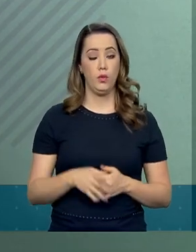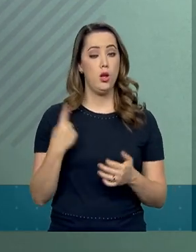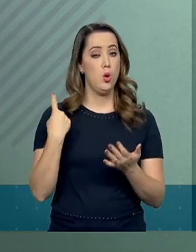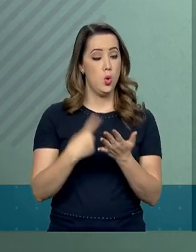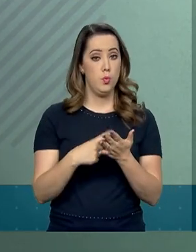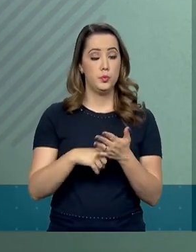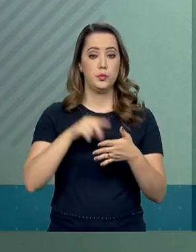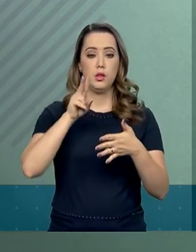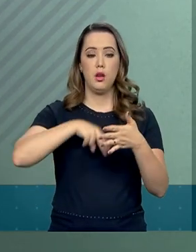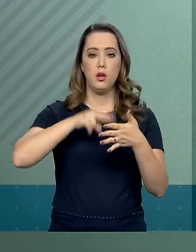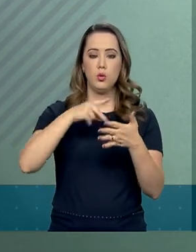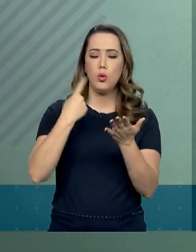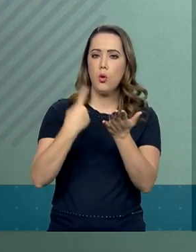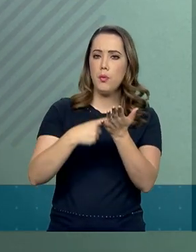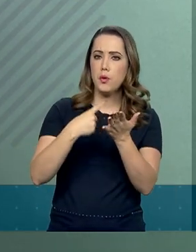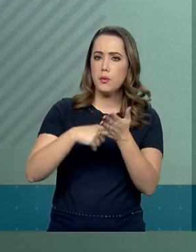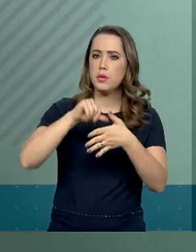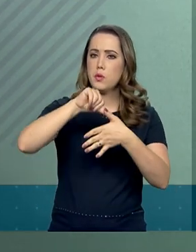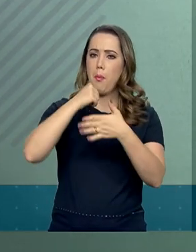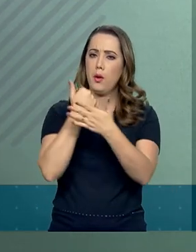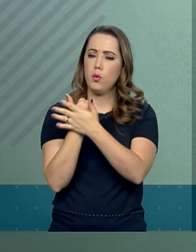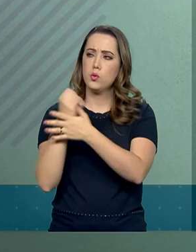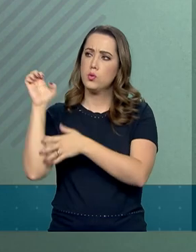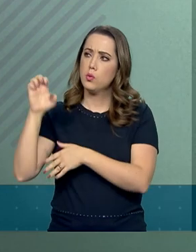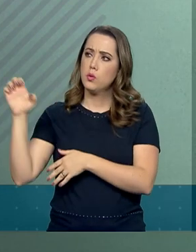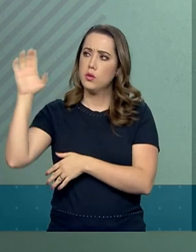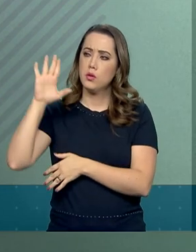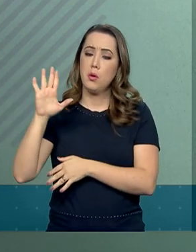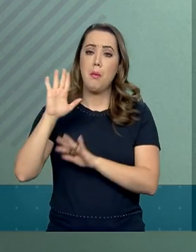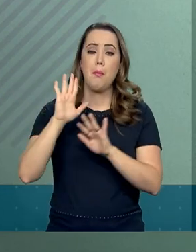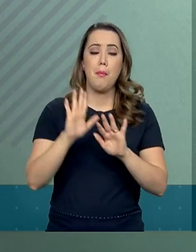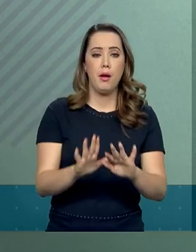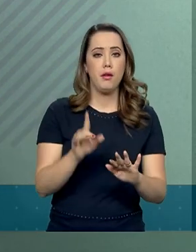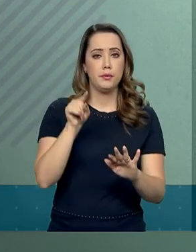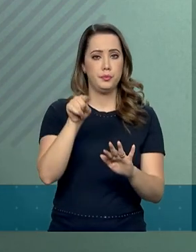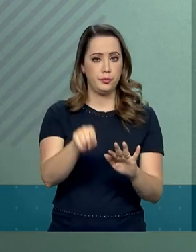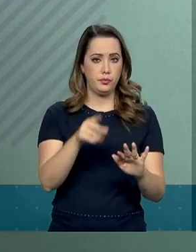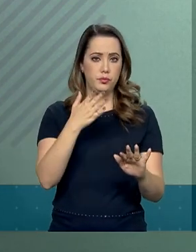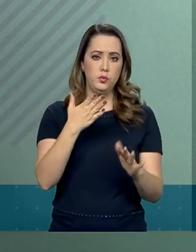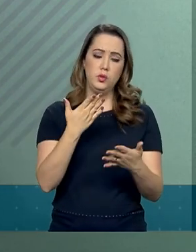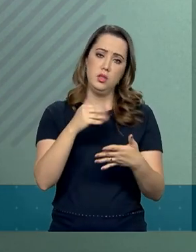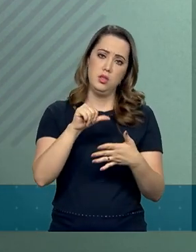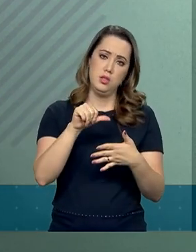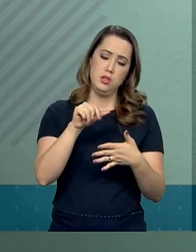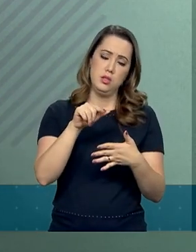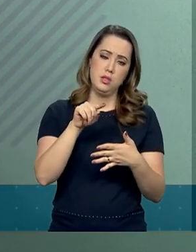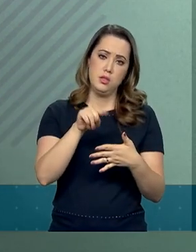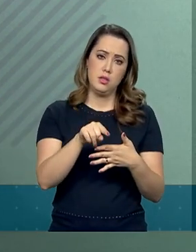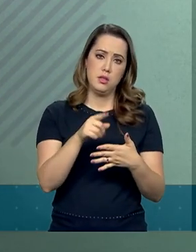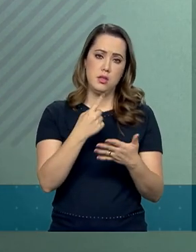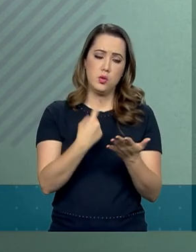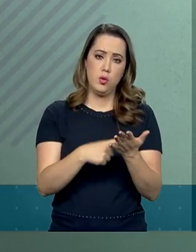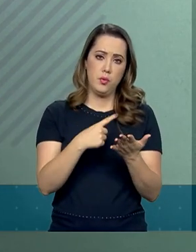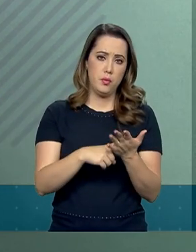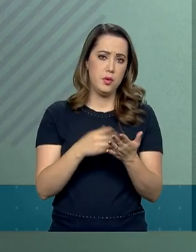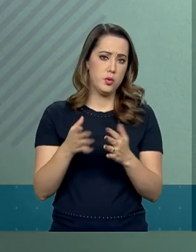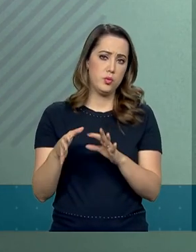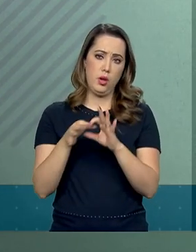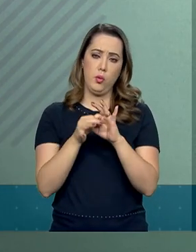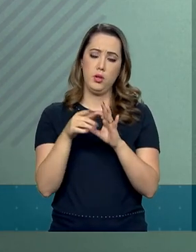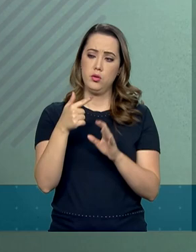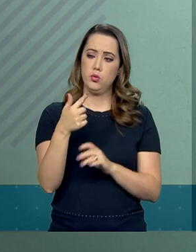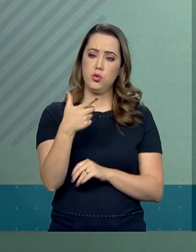mercosul-união europeia embora não participando este acordo no entorno de g20 brics nós